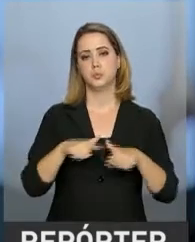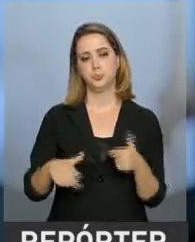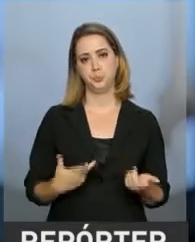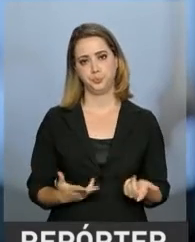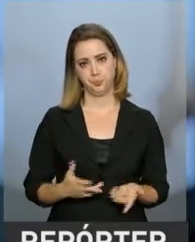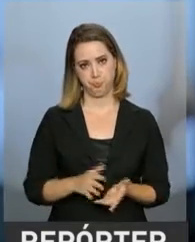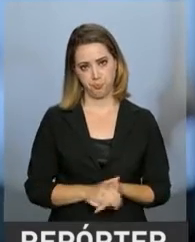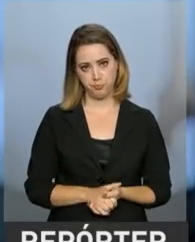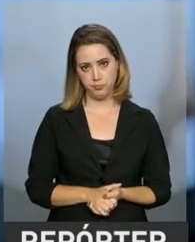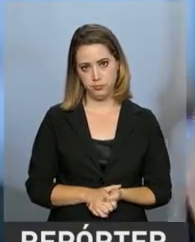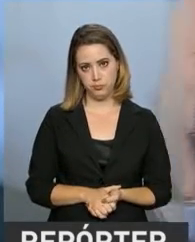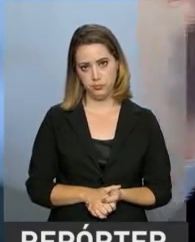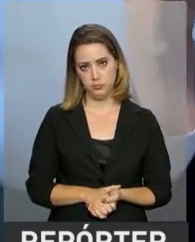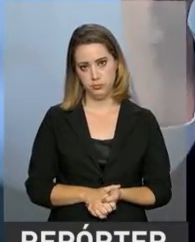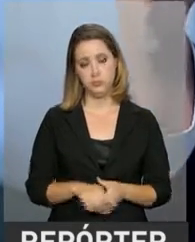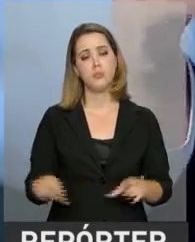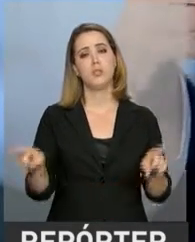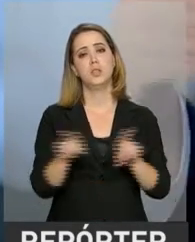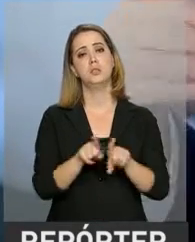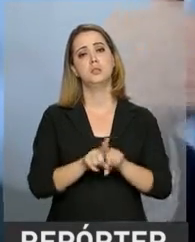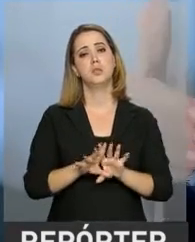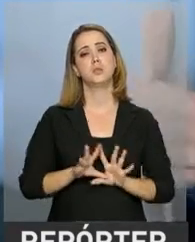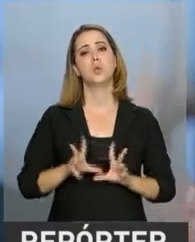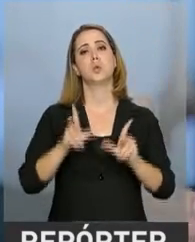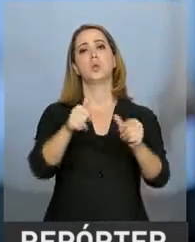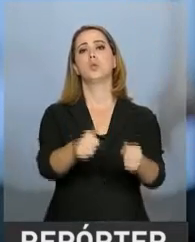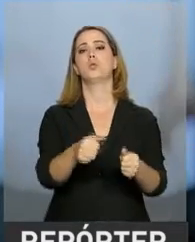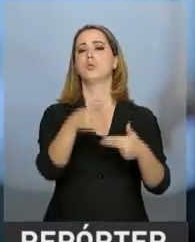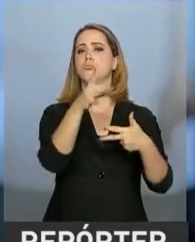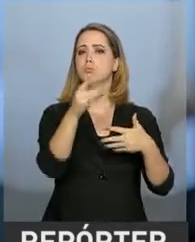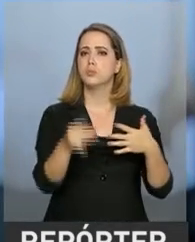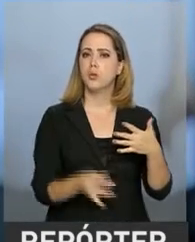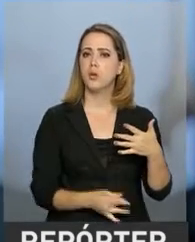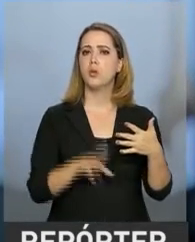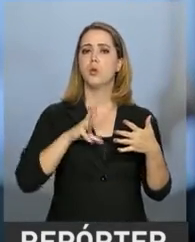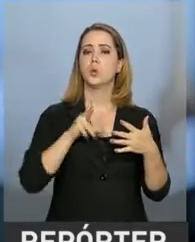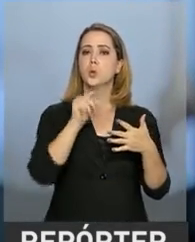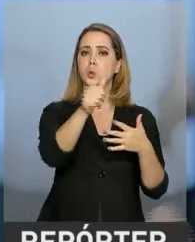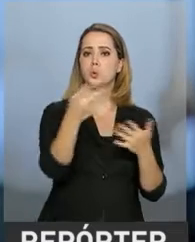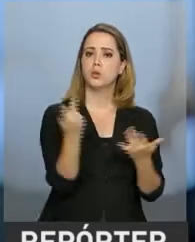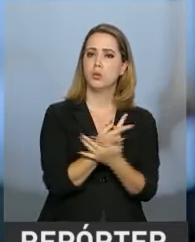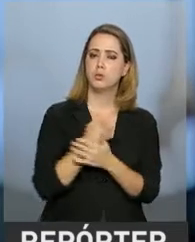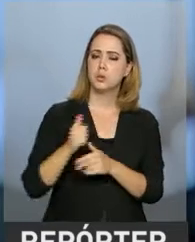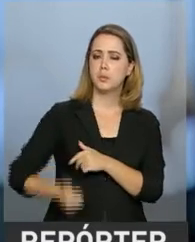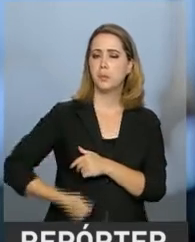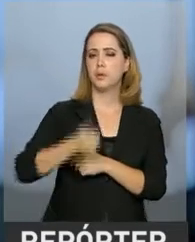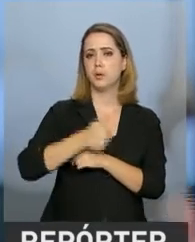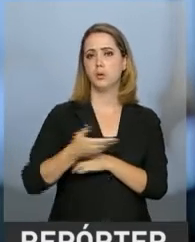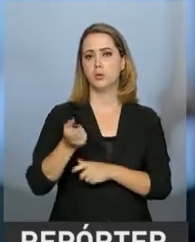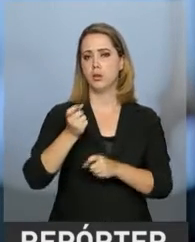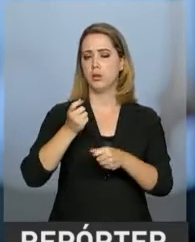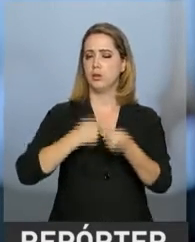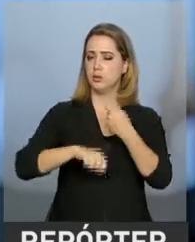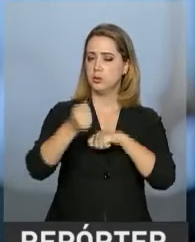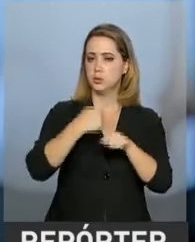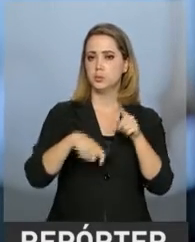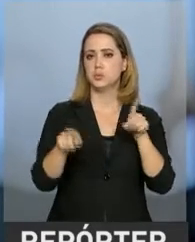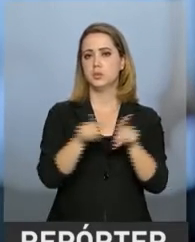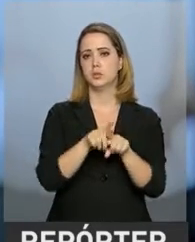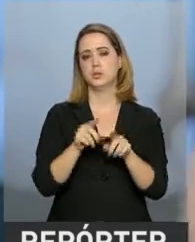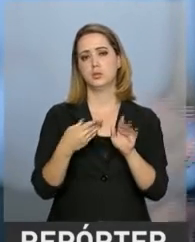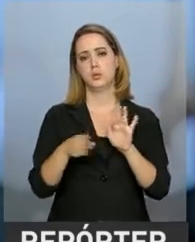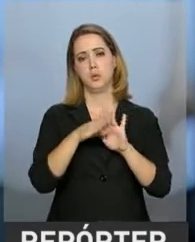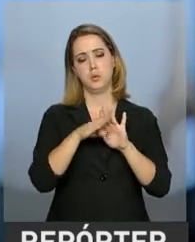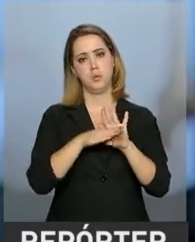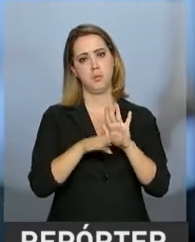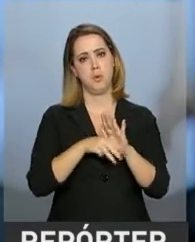etc., além de todas as medidas de aumento de produtividade da economia e etc., chamadas